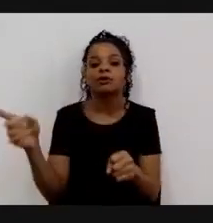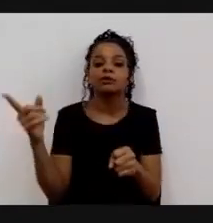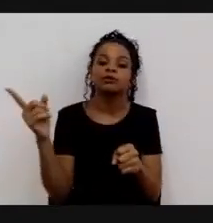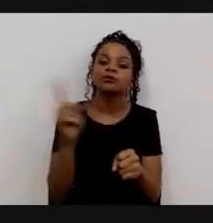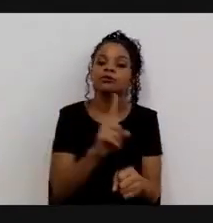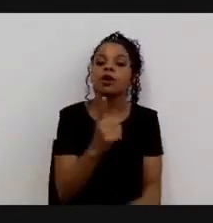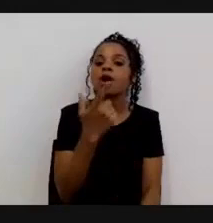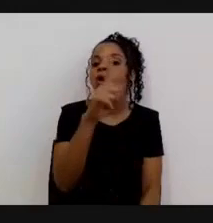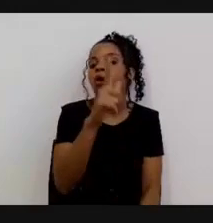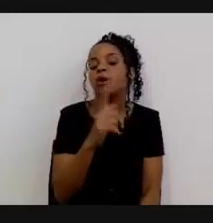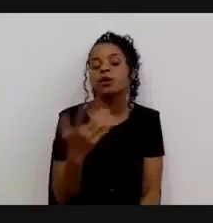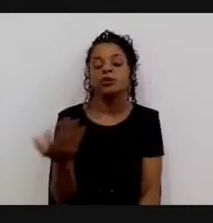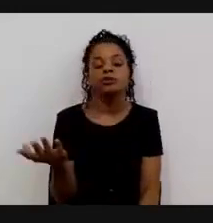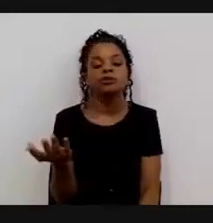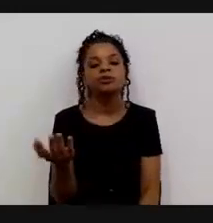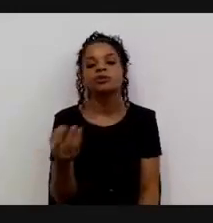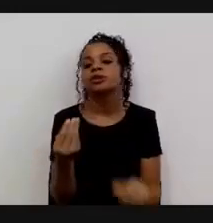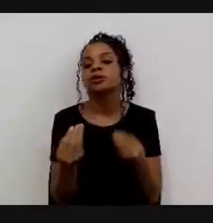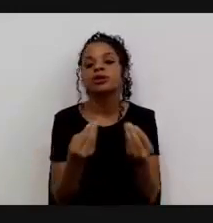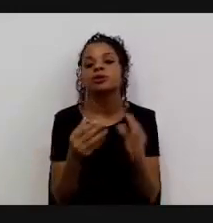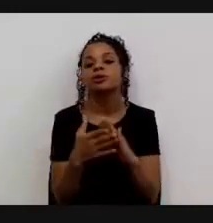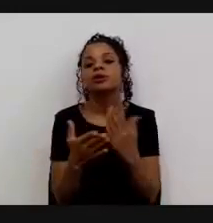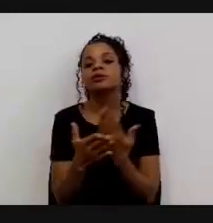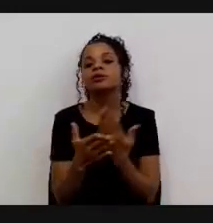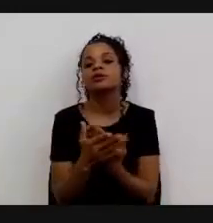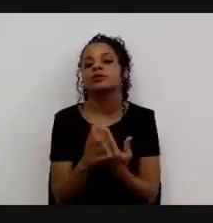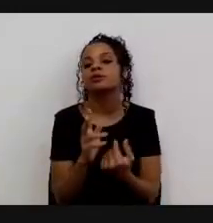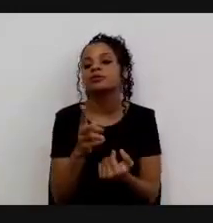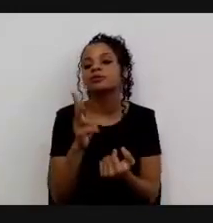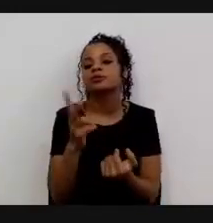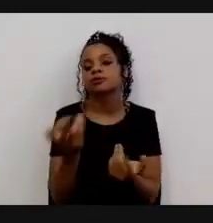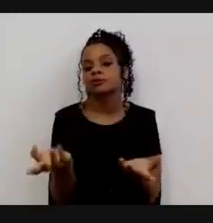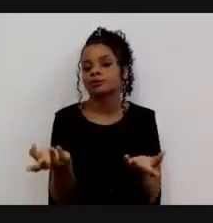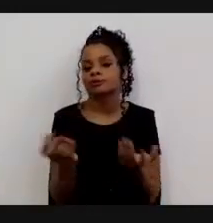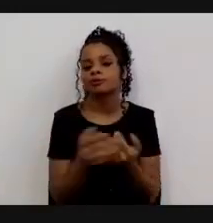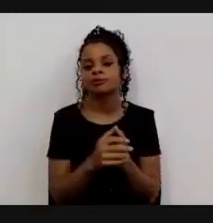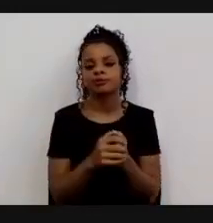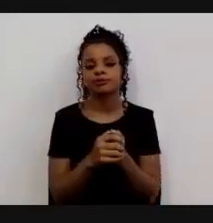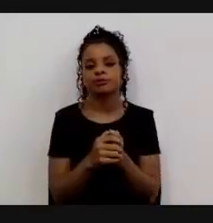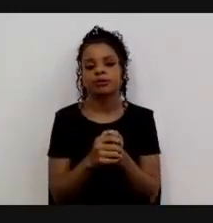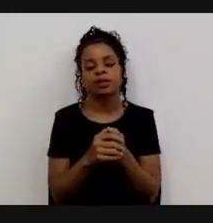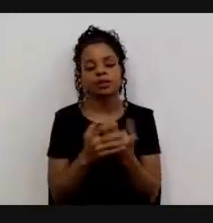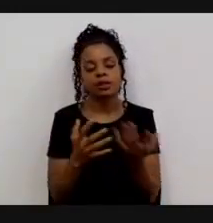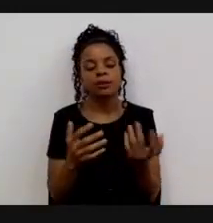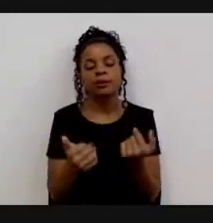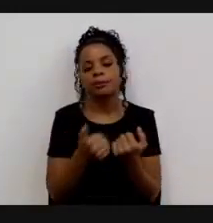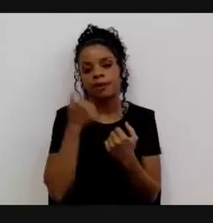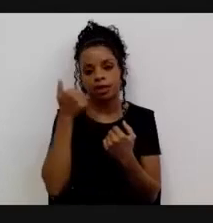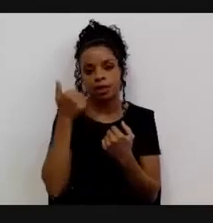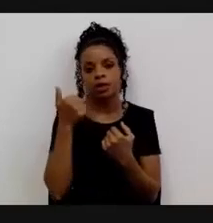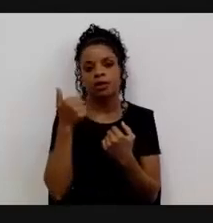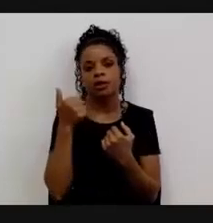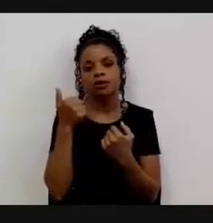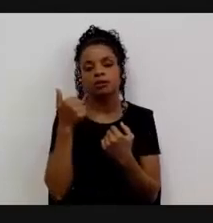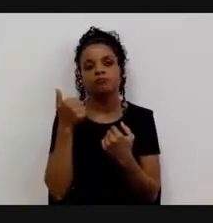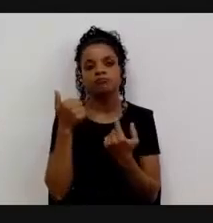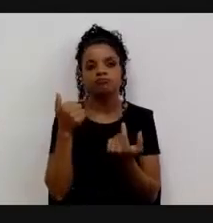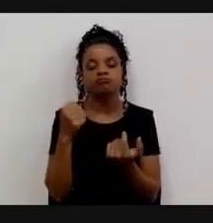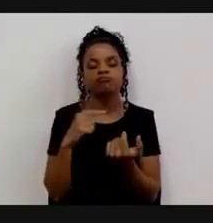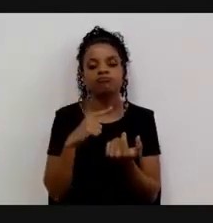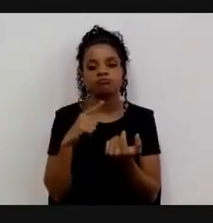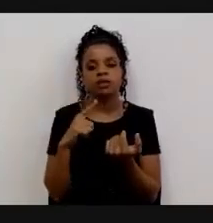é que vai ficar essa escola do Legislativo, entre aspas, na mão de um parlamentar? Né? Então, eu sou muito mais adepto que seja